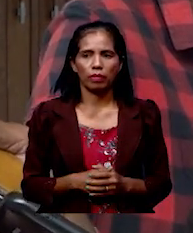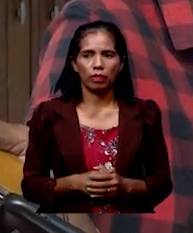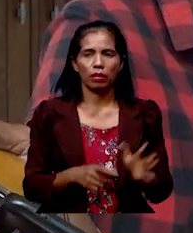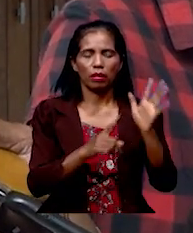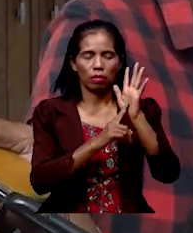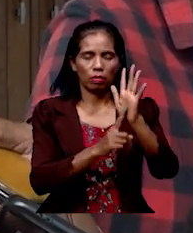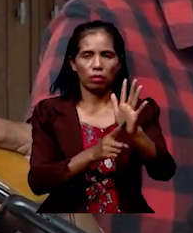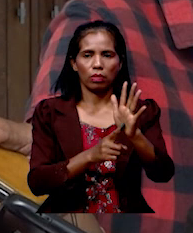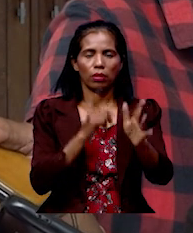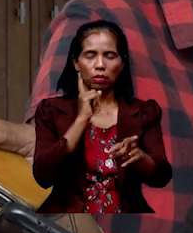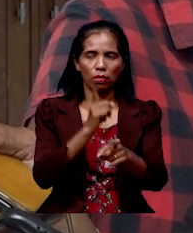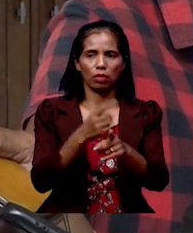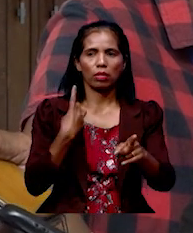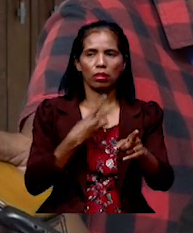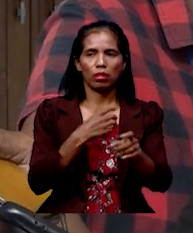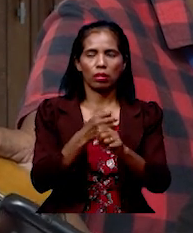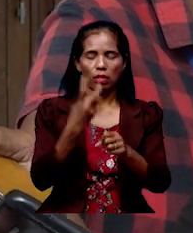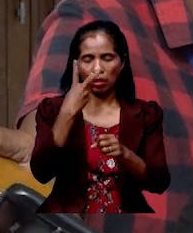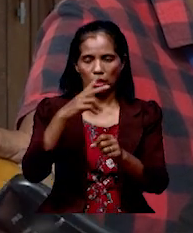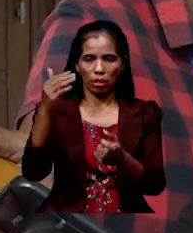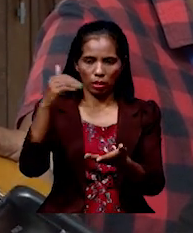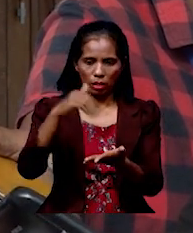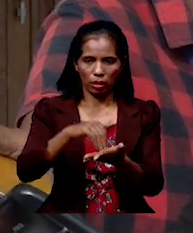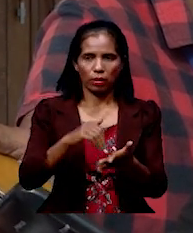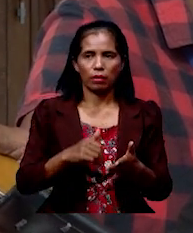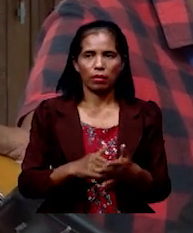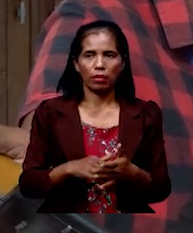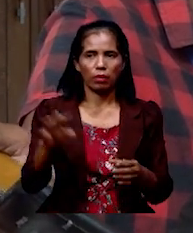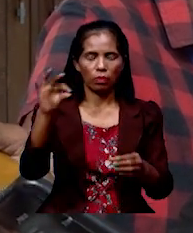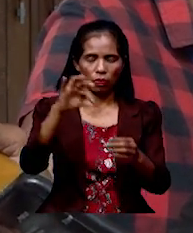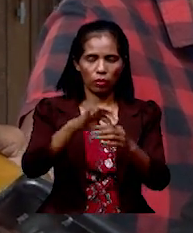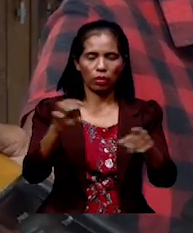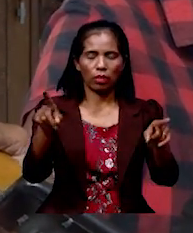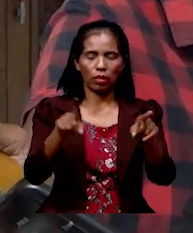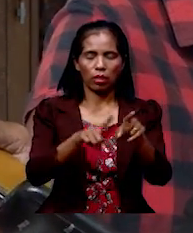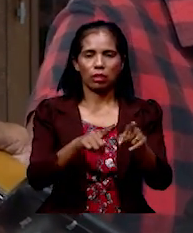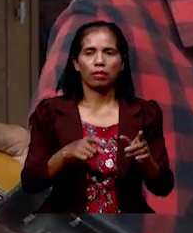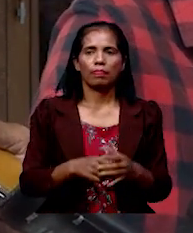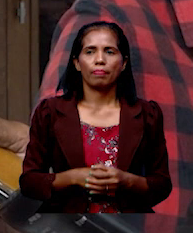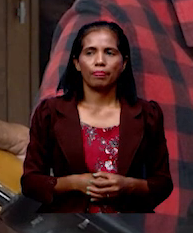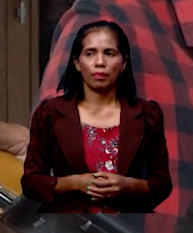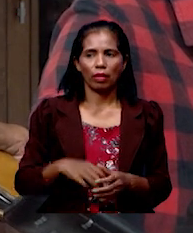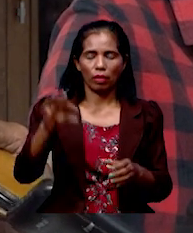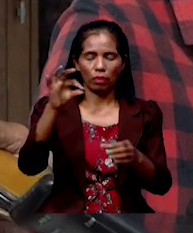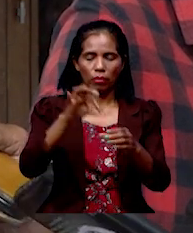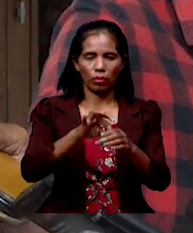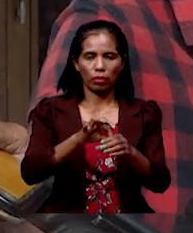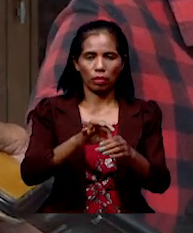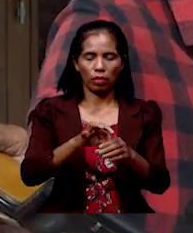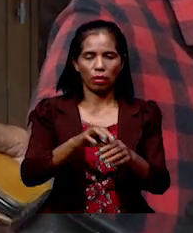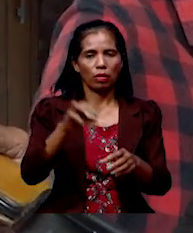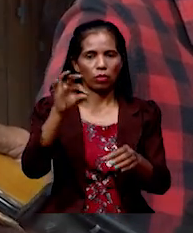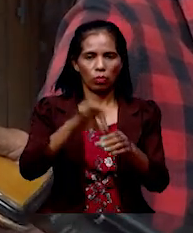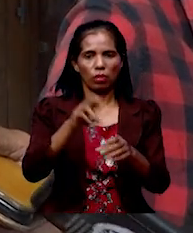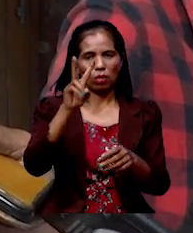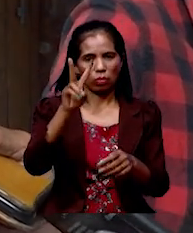Transparência e da ser a verificação da votos irão ser reclamados, votos irão nulo, né? Também está